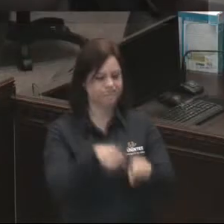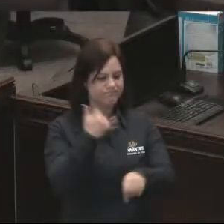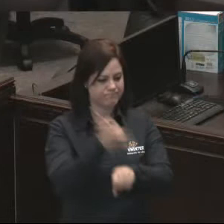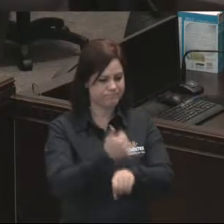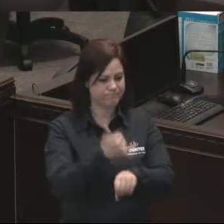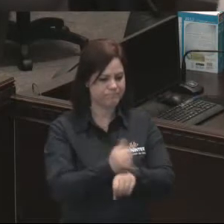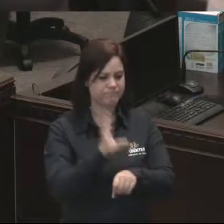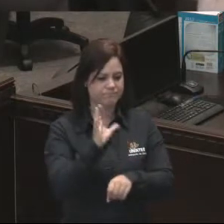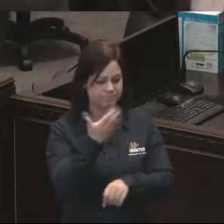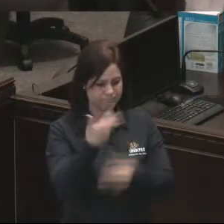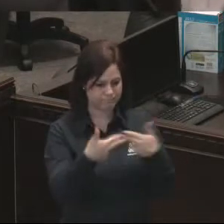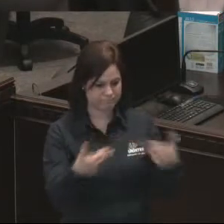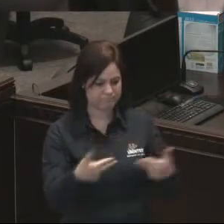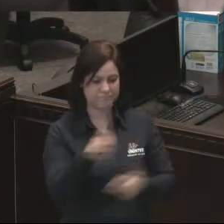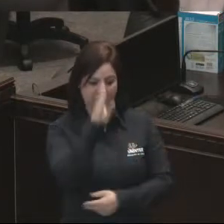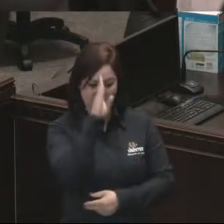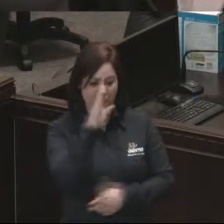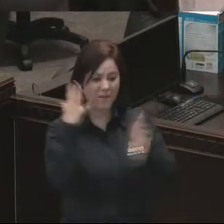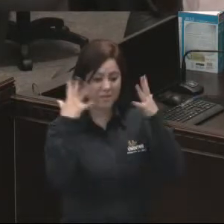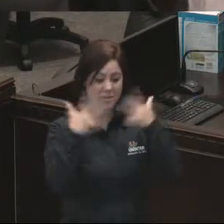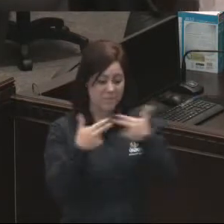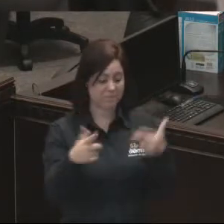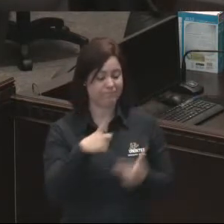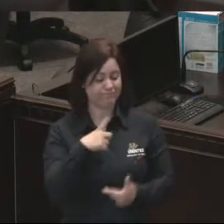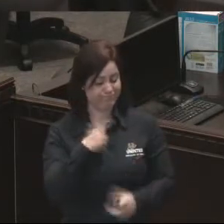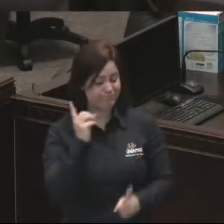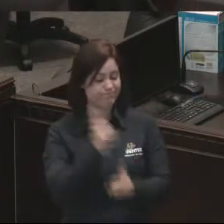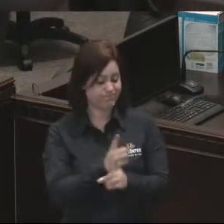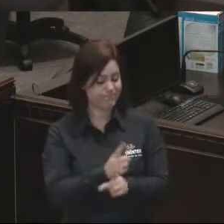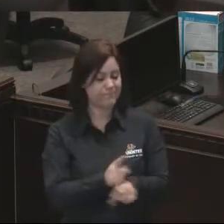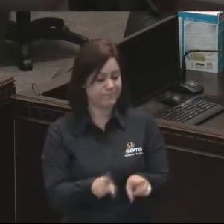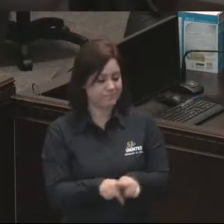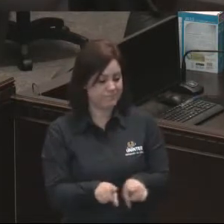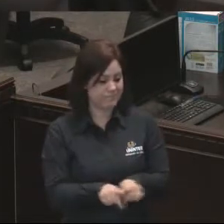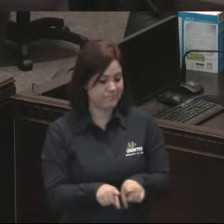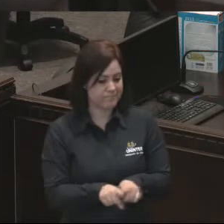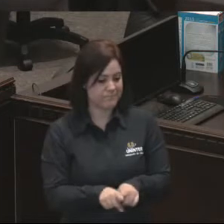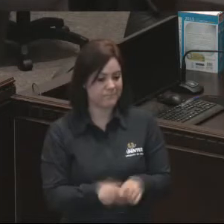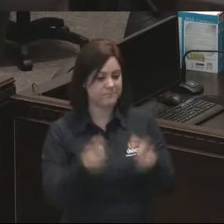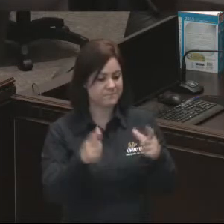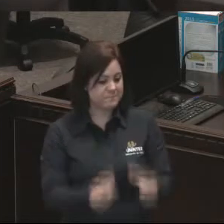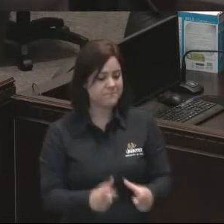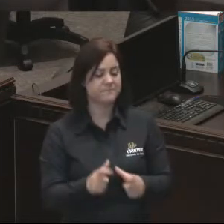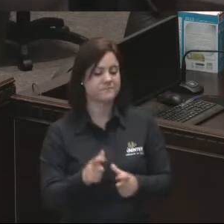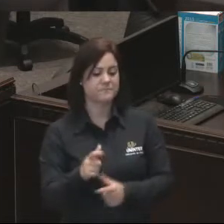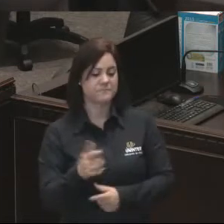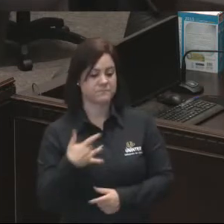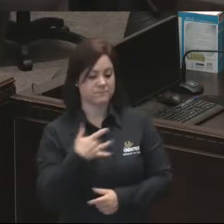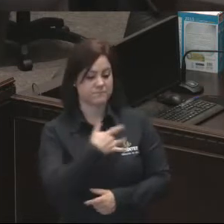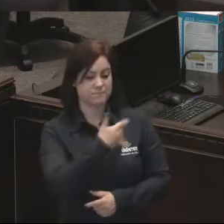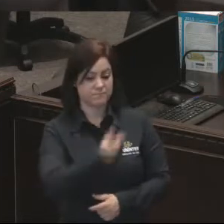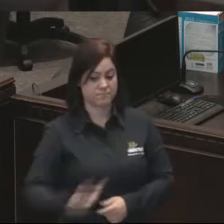para vocês, principalmente em animais e também no caso de saúde pública. Outros são